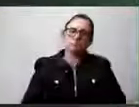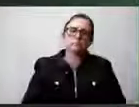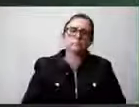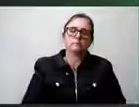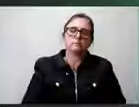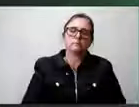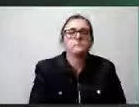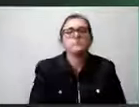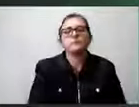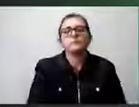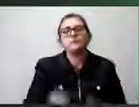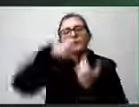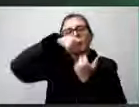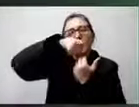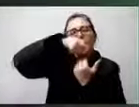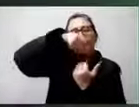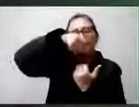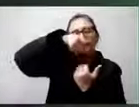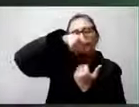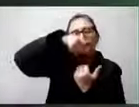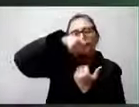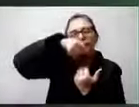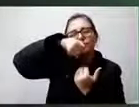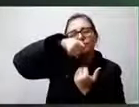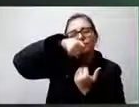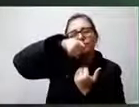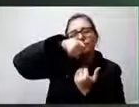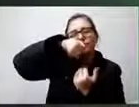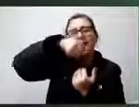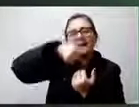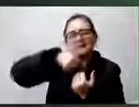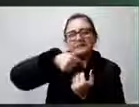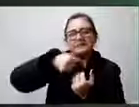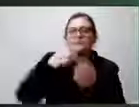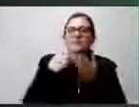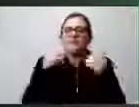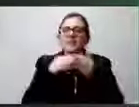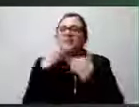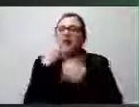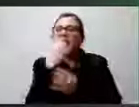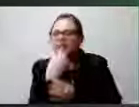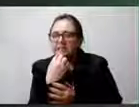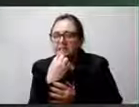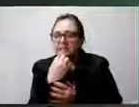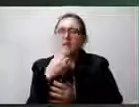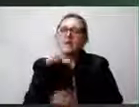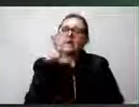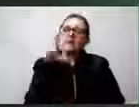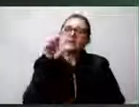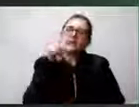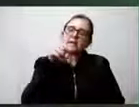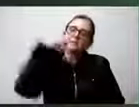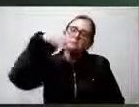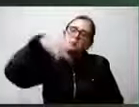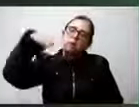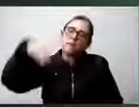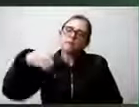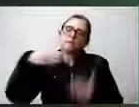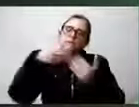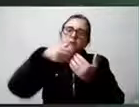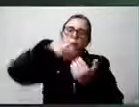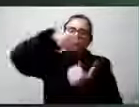Então, abrimos a pessoa que abre a boca e morda para poder trabalhar nos 10 milímetros de abertura, que é a